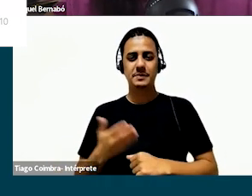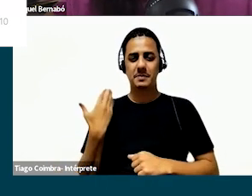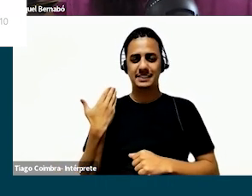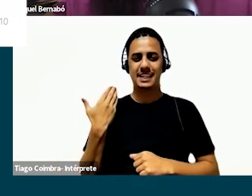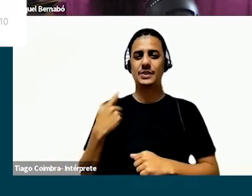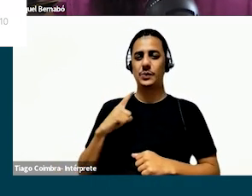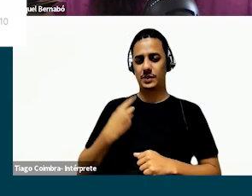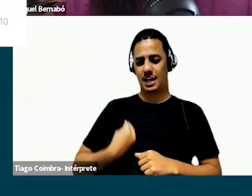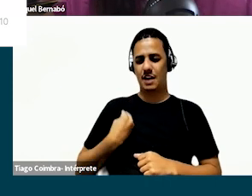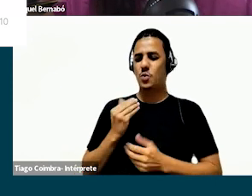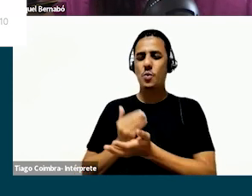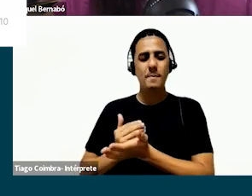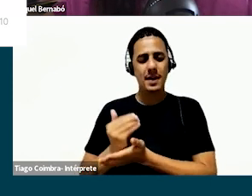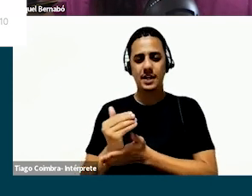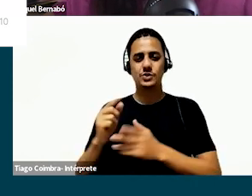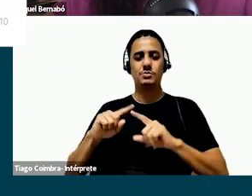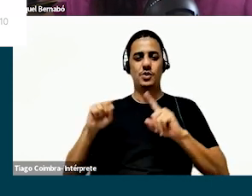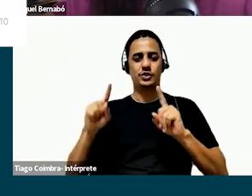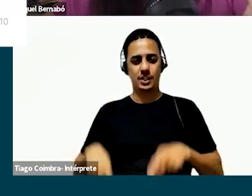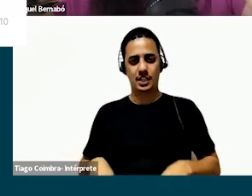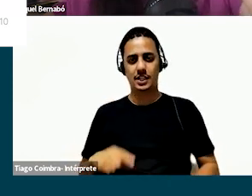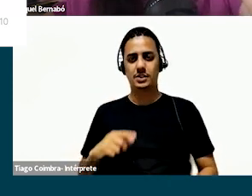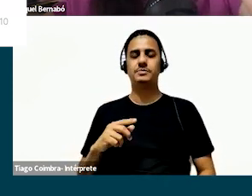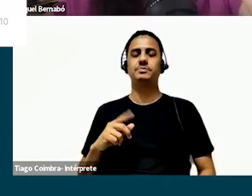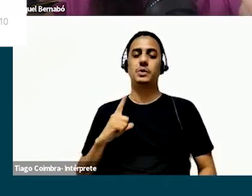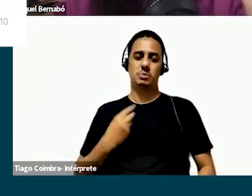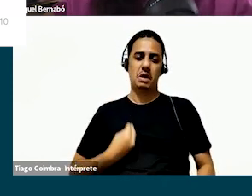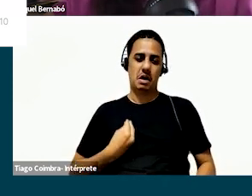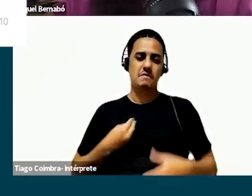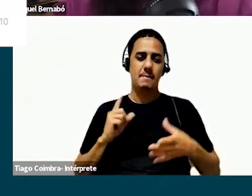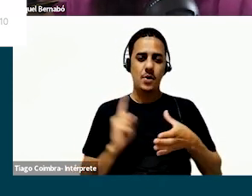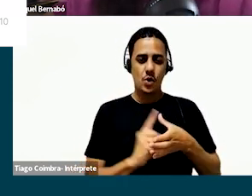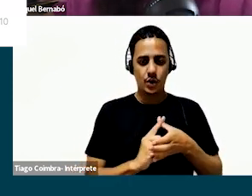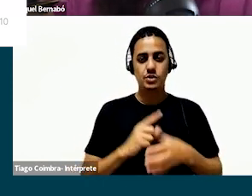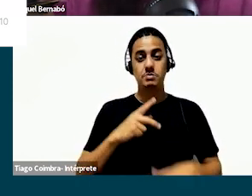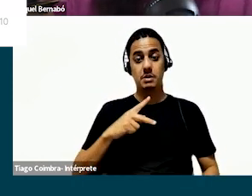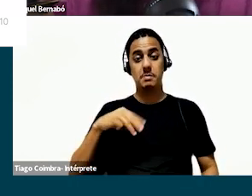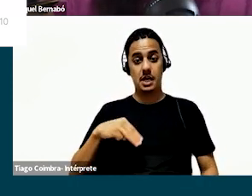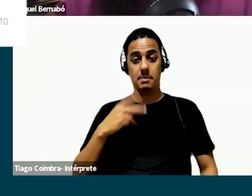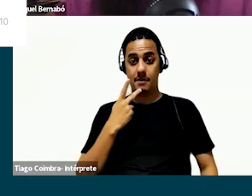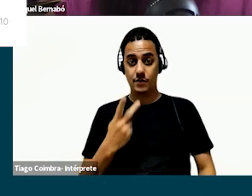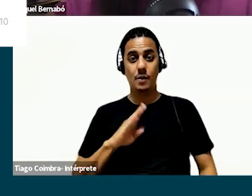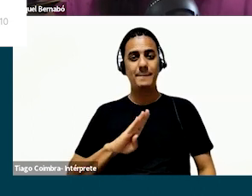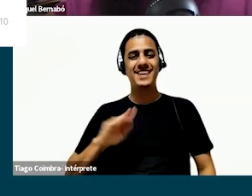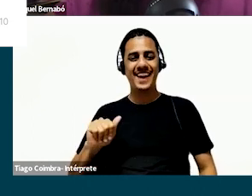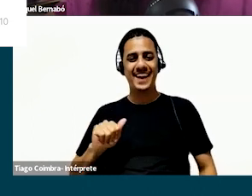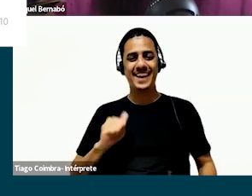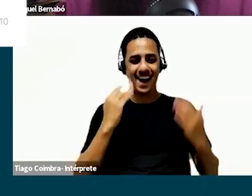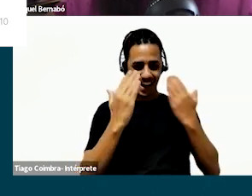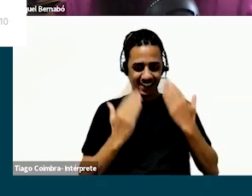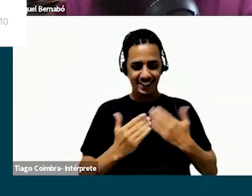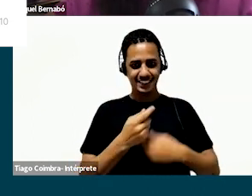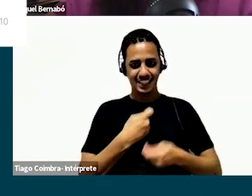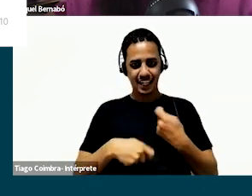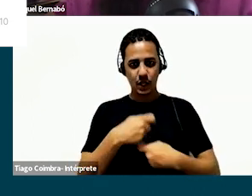acessibilidade. Outra vez eu estava nos primeiros dias em um outro projeto e já no meu onboarding, o PM, que era responsável ali pelo squad, ele me contou